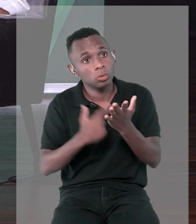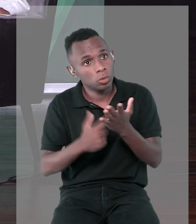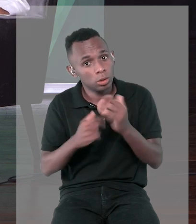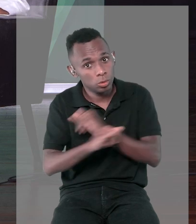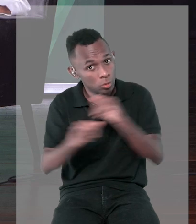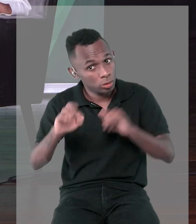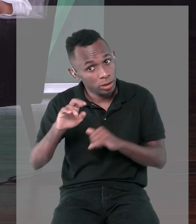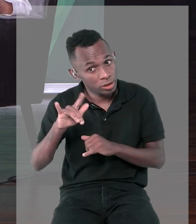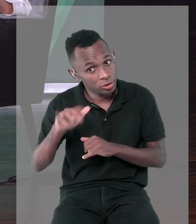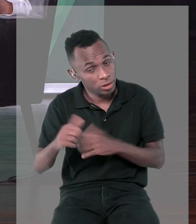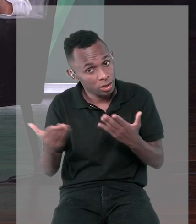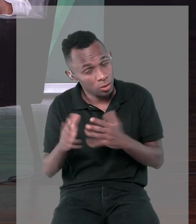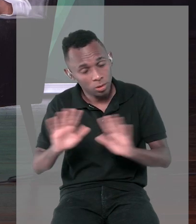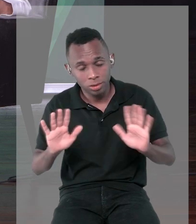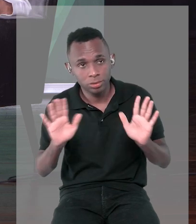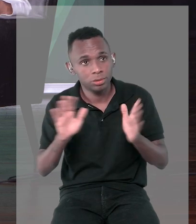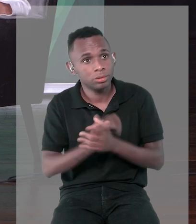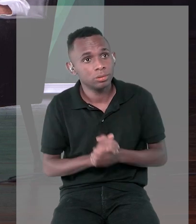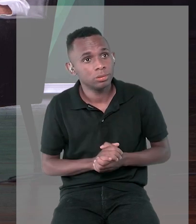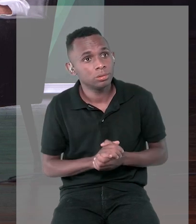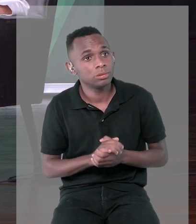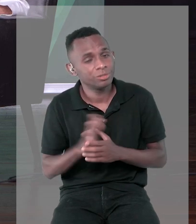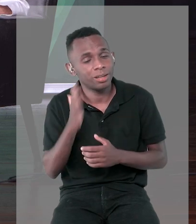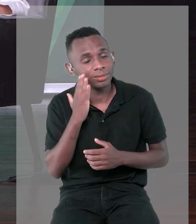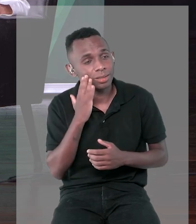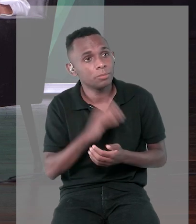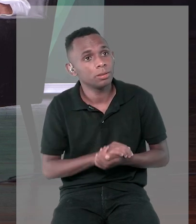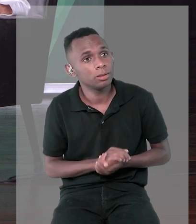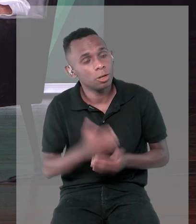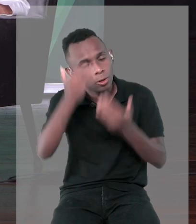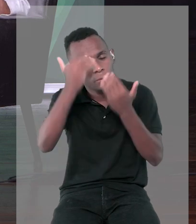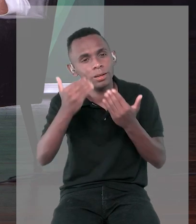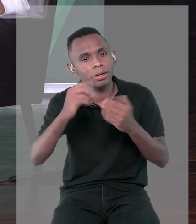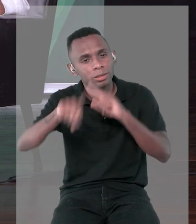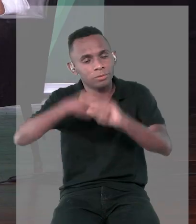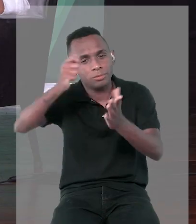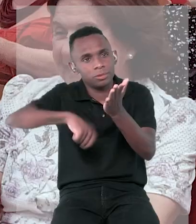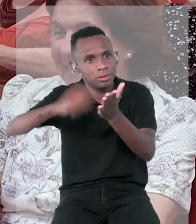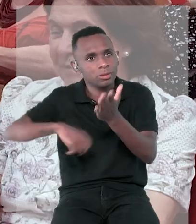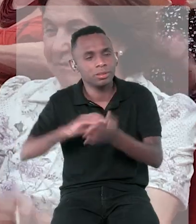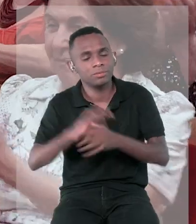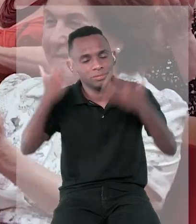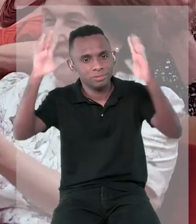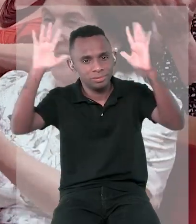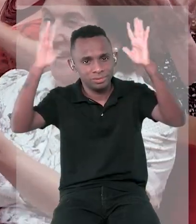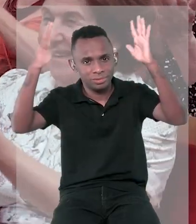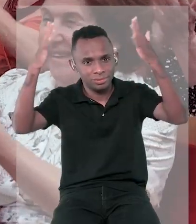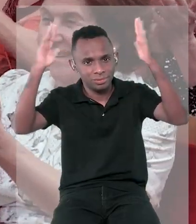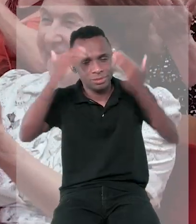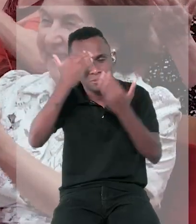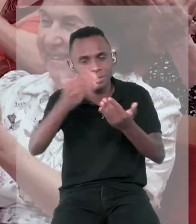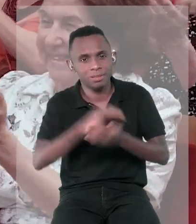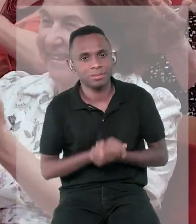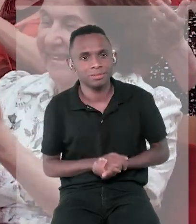para a Regiane agora não, que ela vai desmaiar. Fulano tá aqui, já está sabendo. Gente, muito obrigado. Vamos para os autógrafos. Obrigada, viu, pela